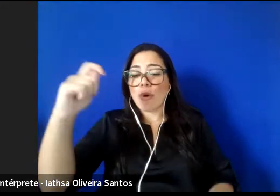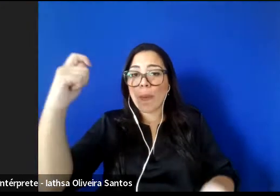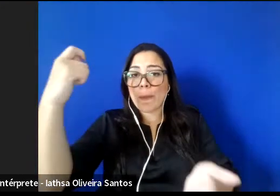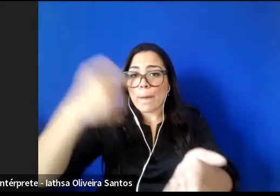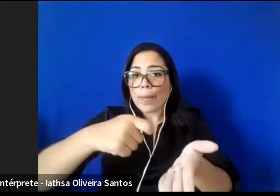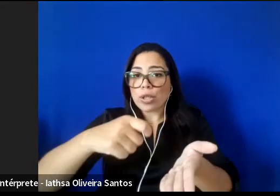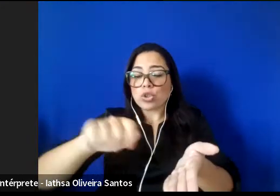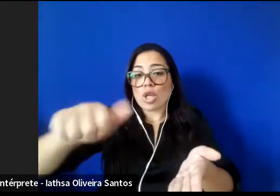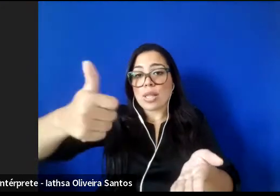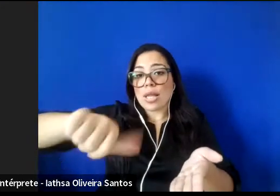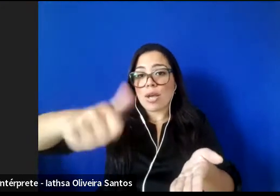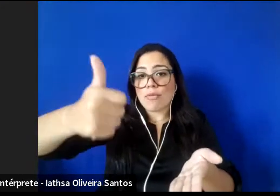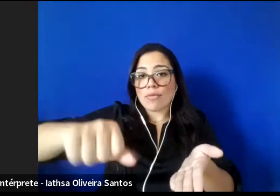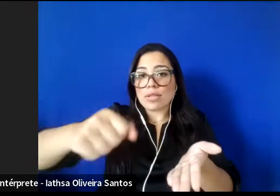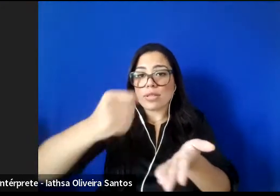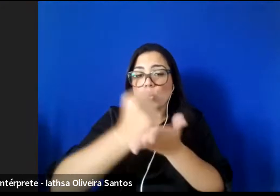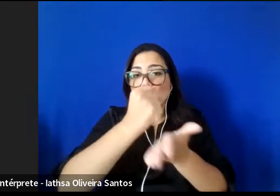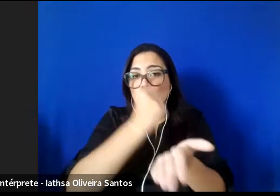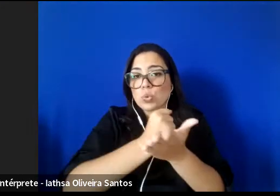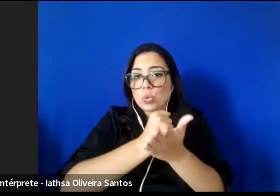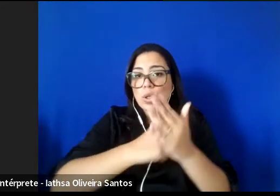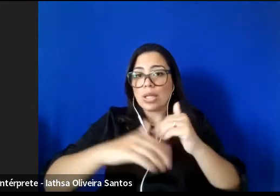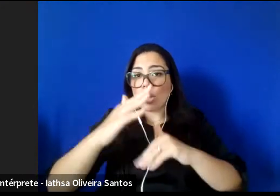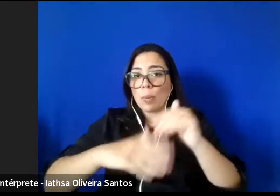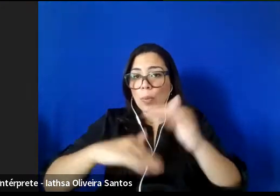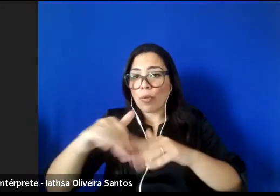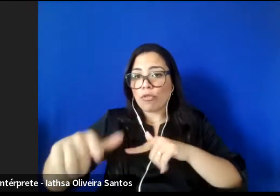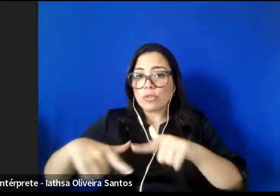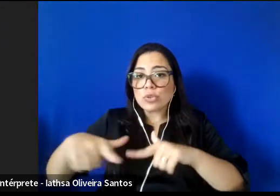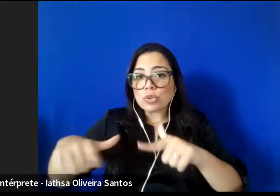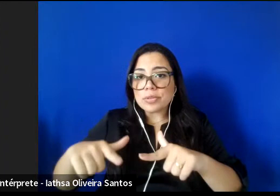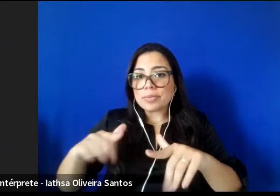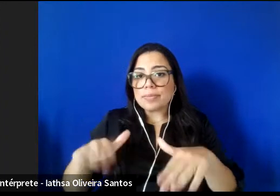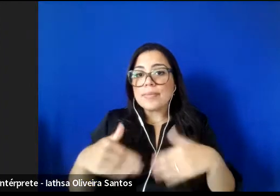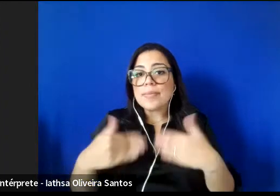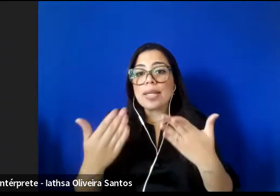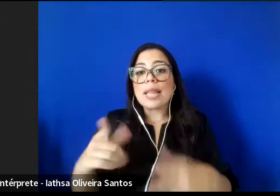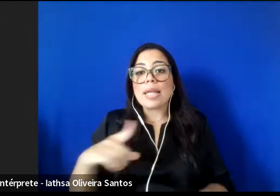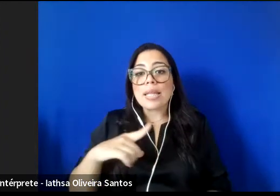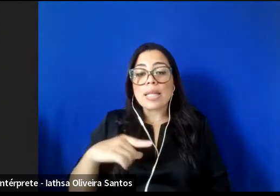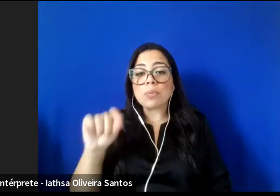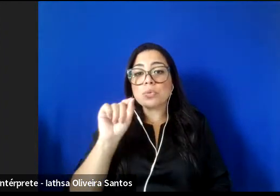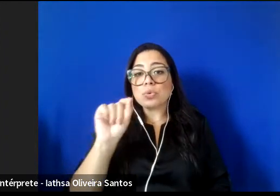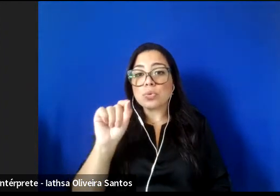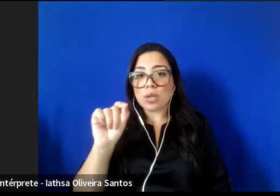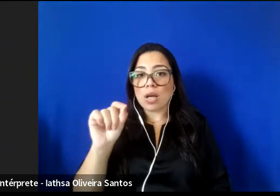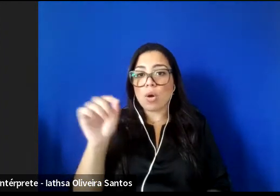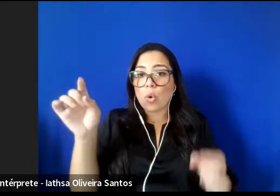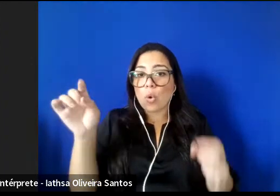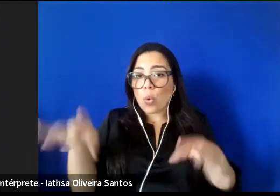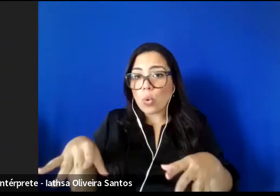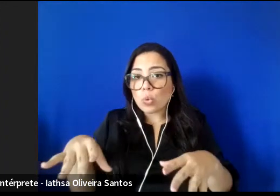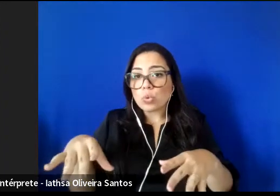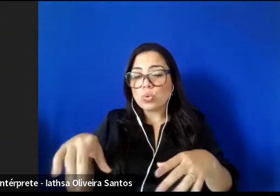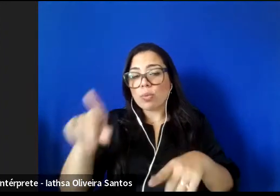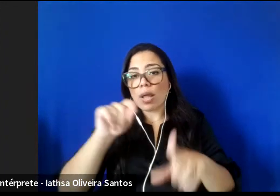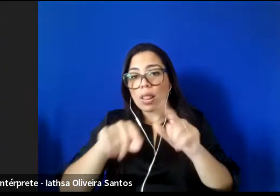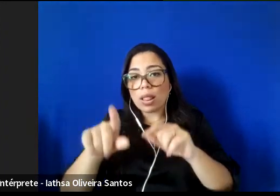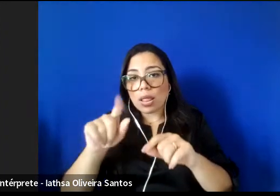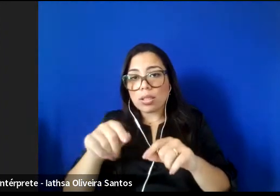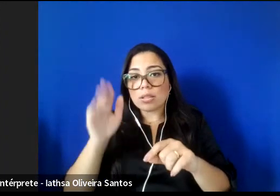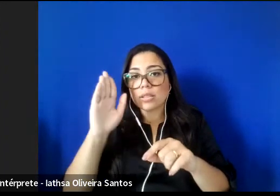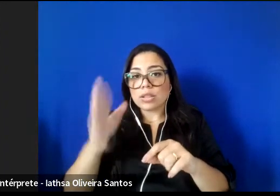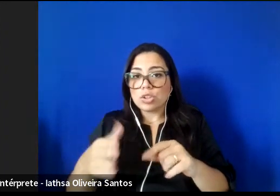dos contratos de locação comercial. Então, nós temos uma decisão de uma última corte que está servindo